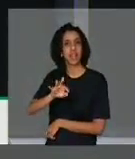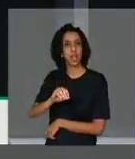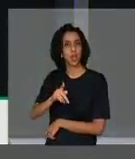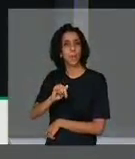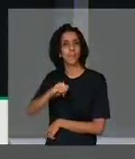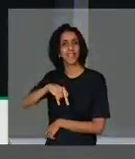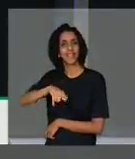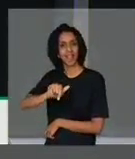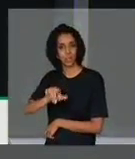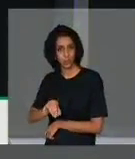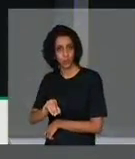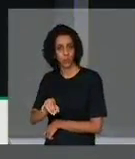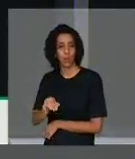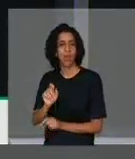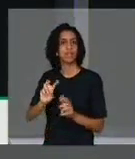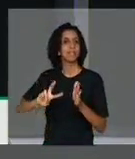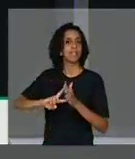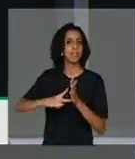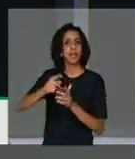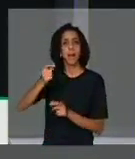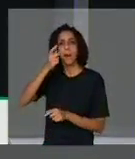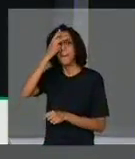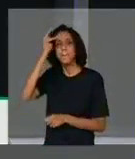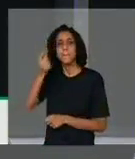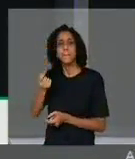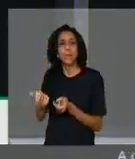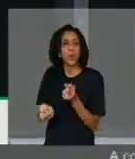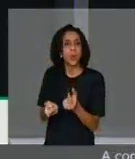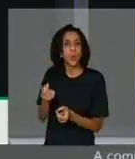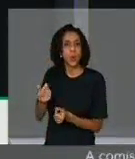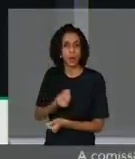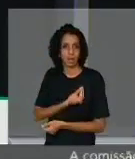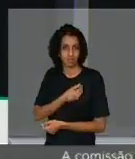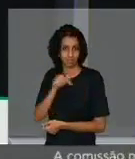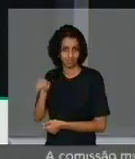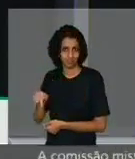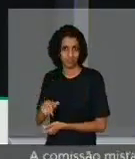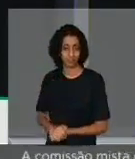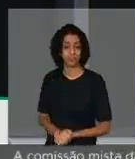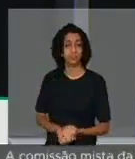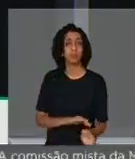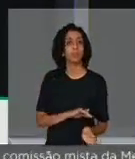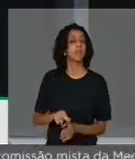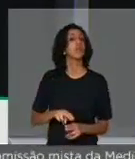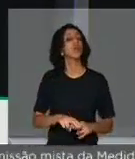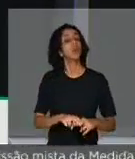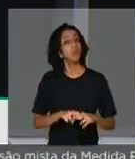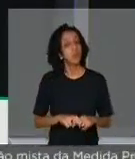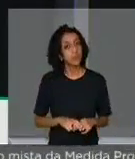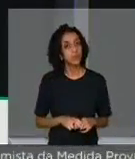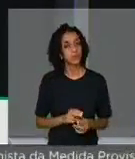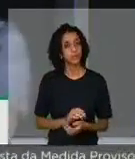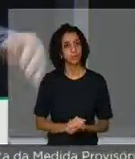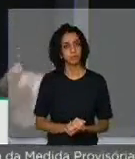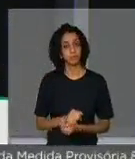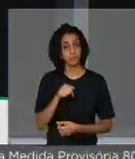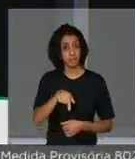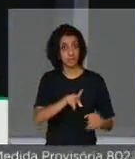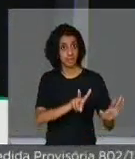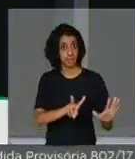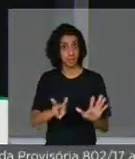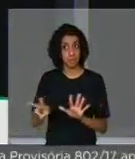vista até do reconhecimento por parte da população da importância do parlamento, não tenham dúvida que uma